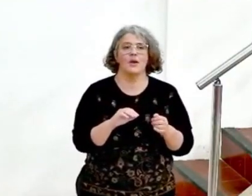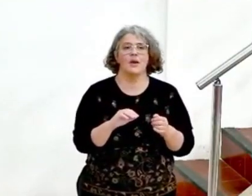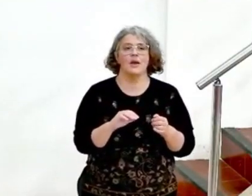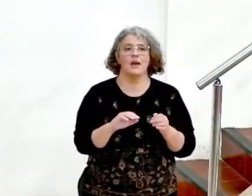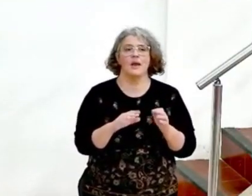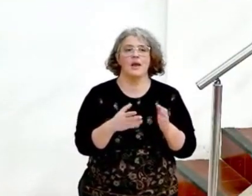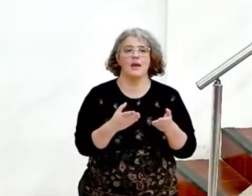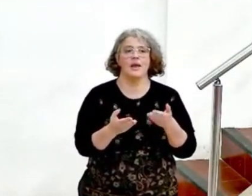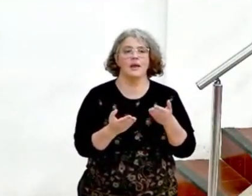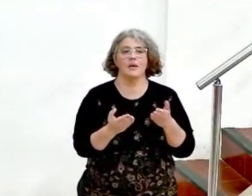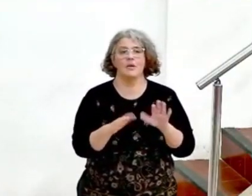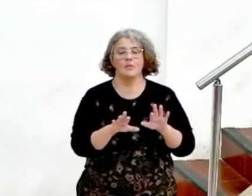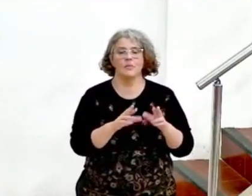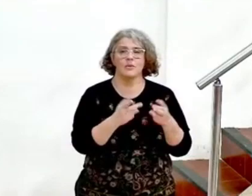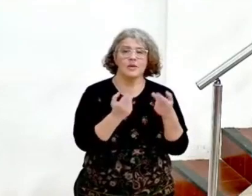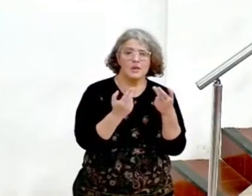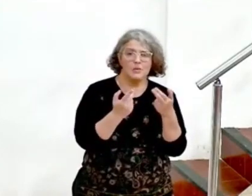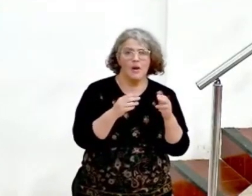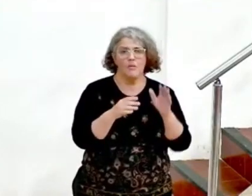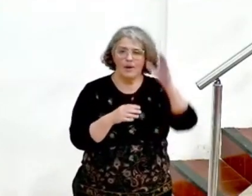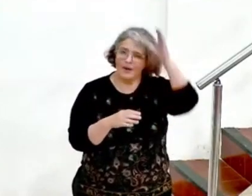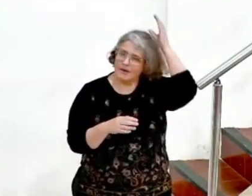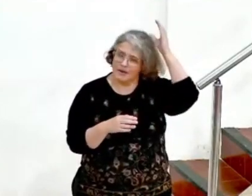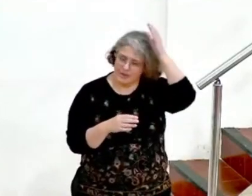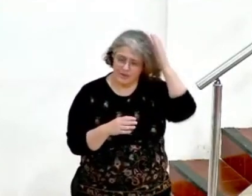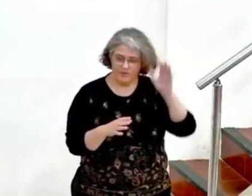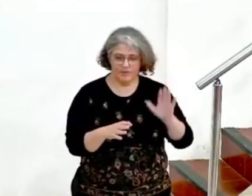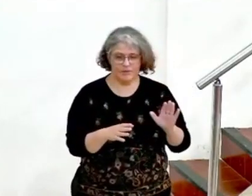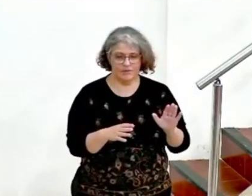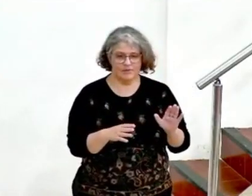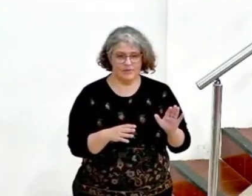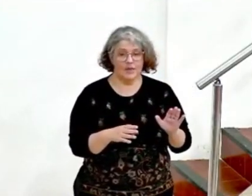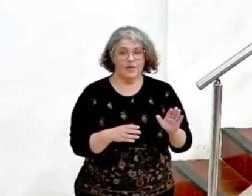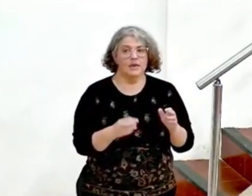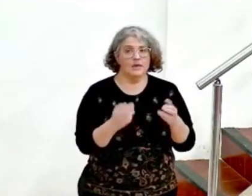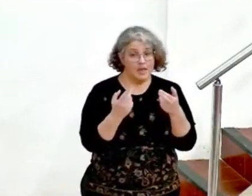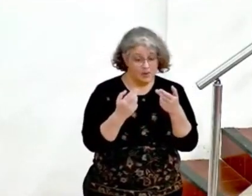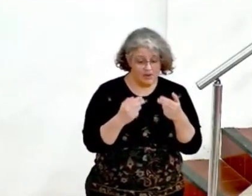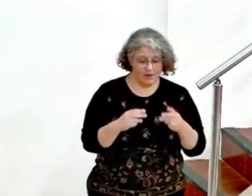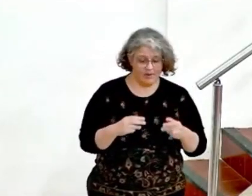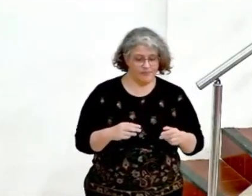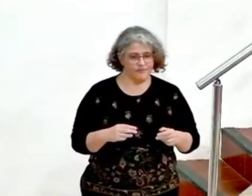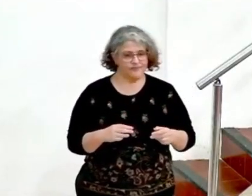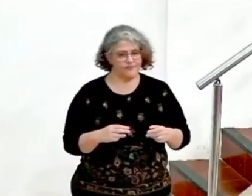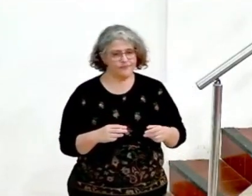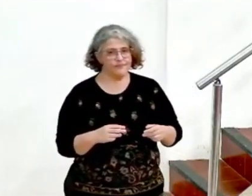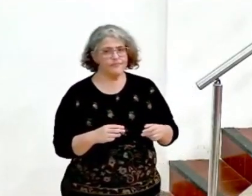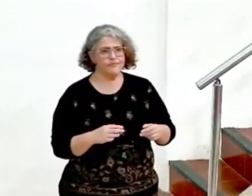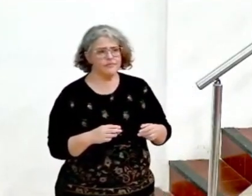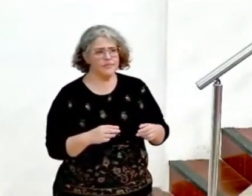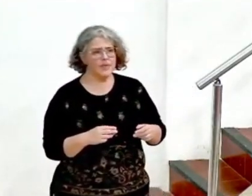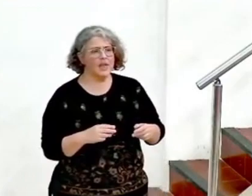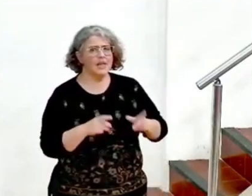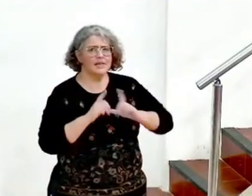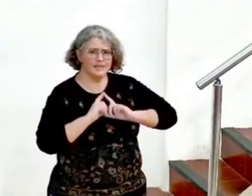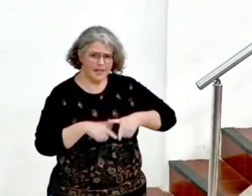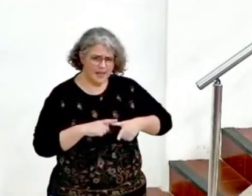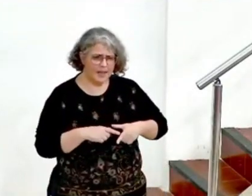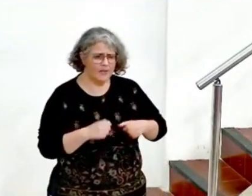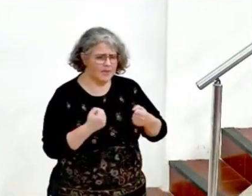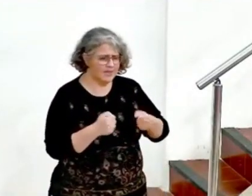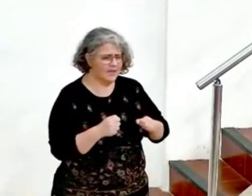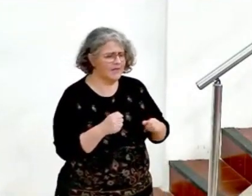aguardada. Assim como o povo de Israel precisava olhar para essa promessa e descansar na certeza de que o